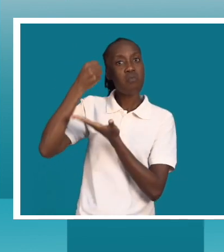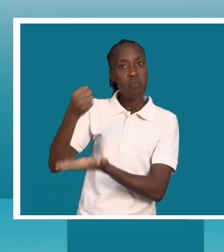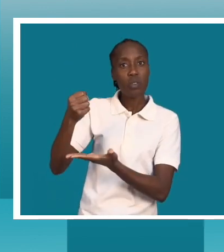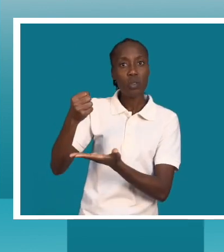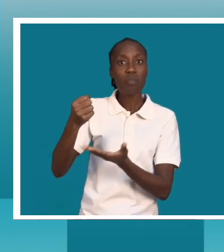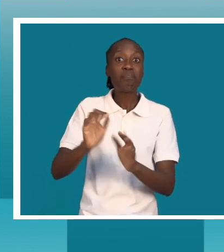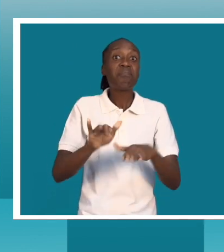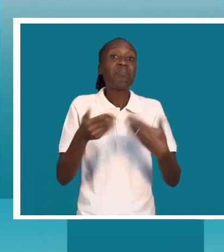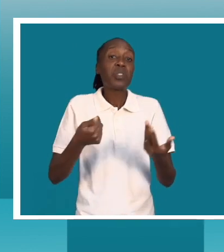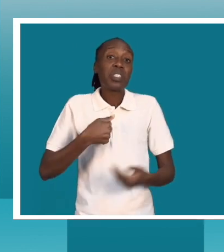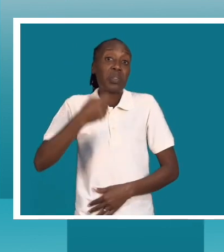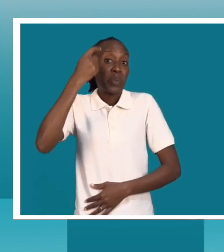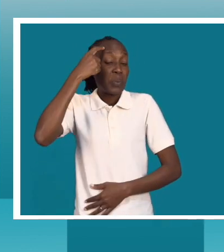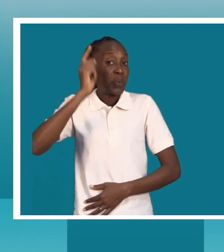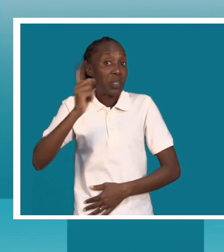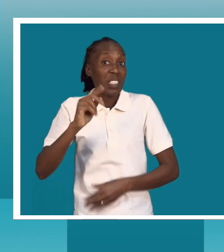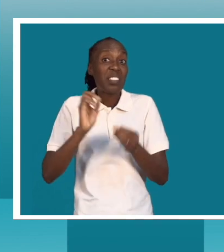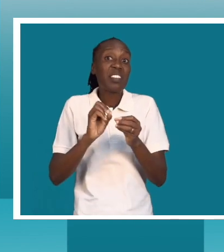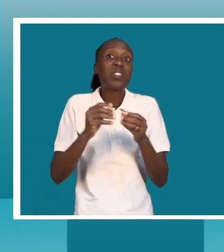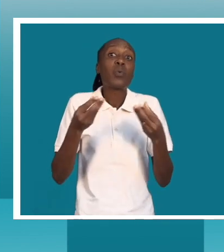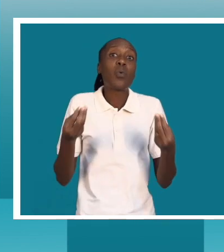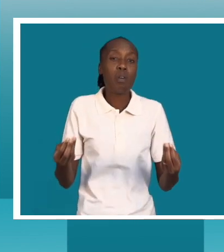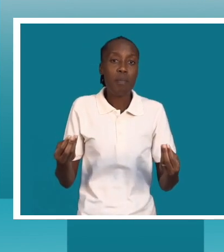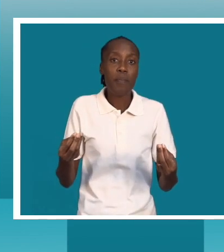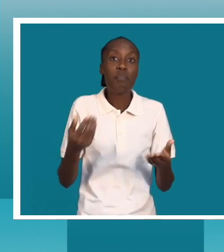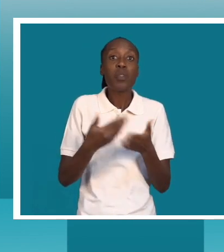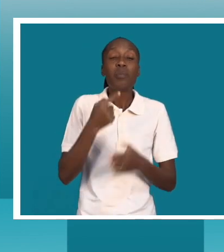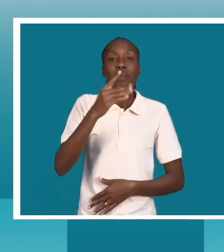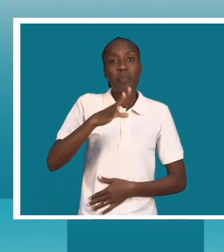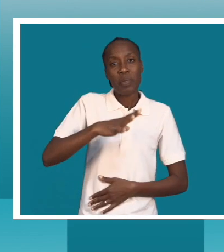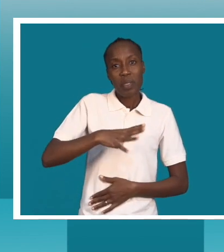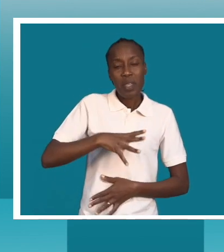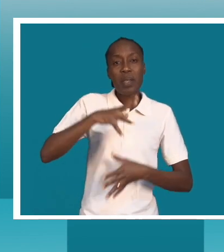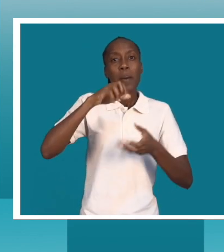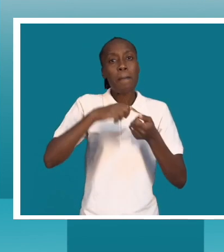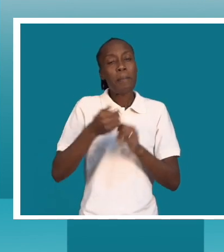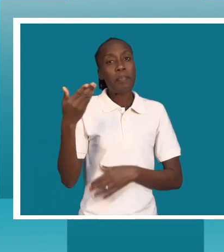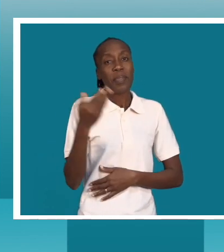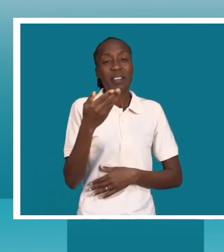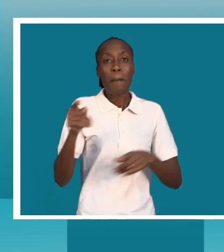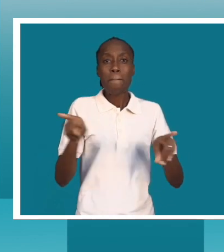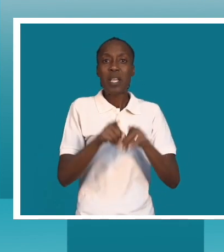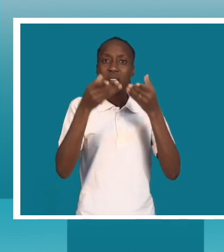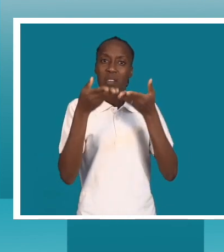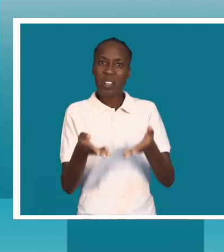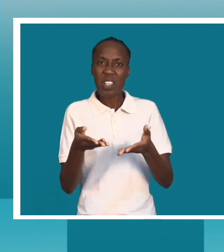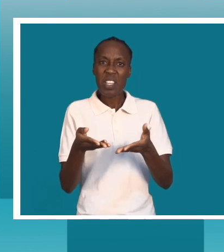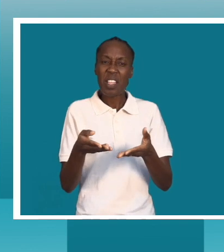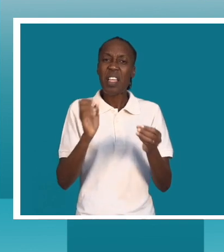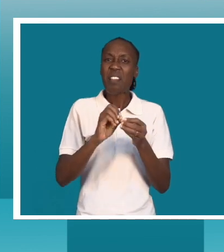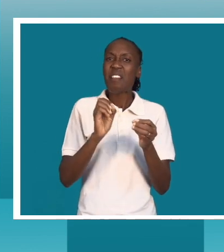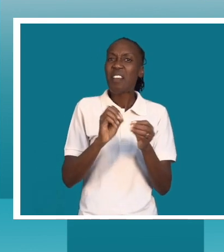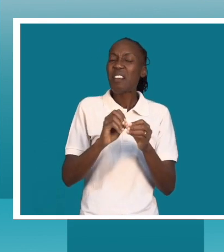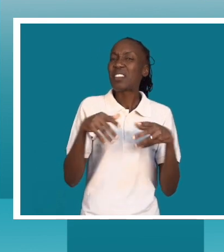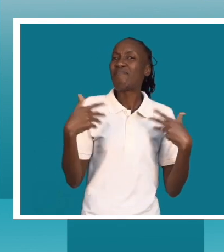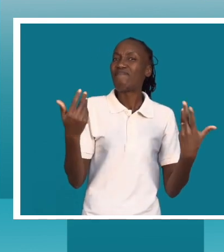econômicos. Então, essa é a dificuldade. Tanto em quanto a a embajada que temos aqui, aqui não